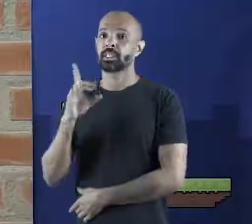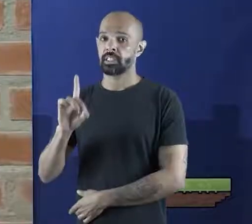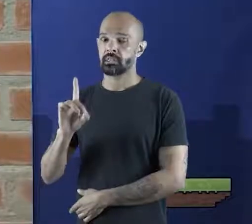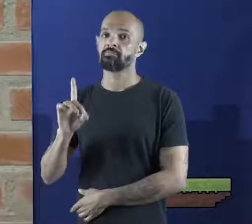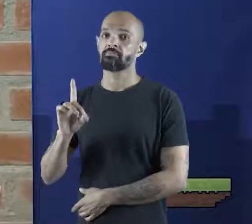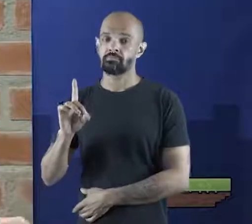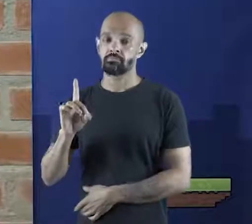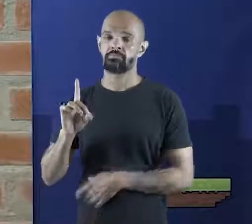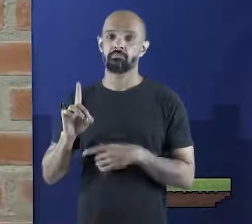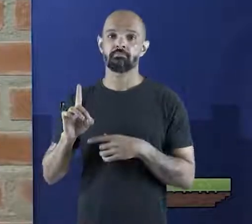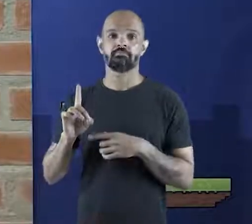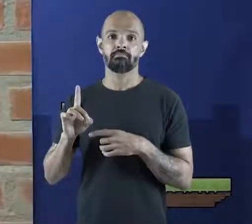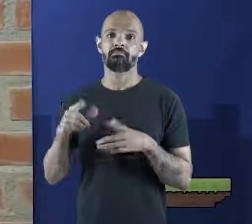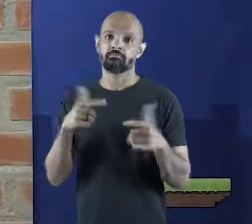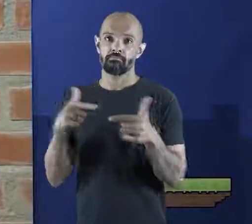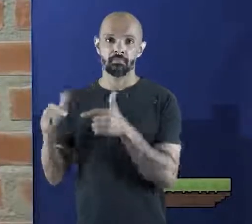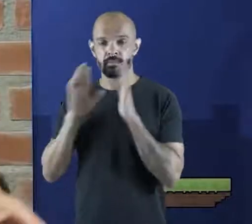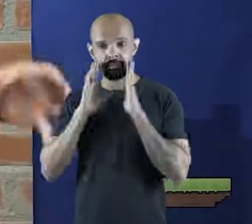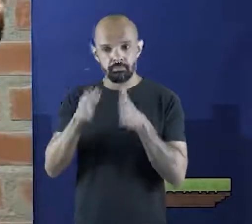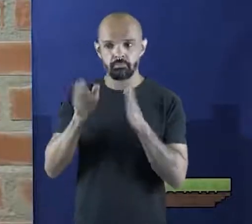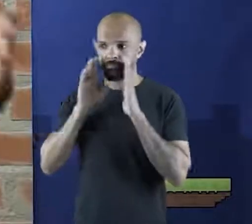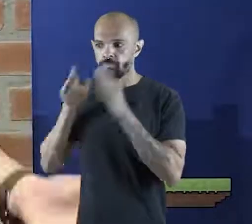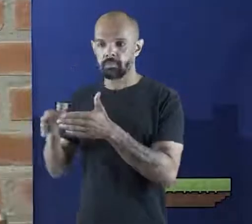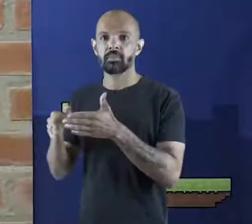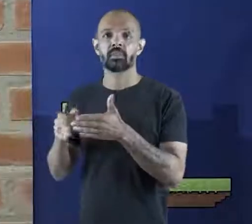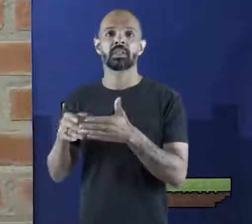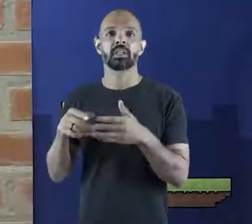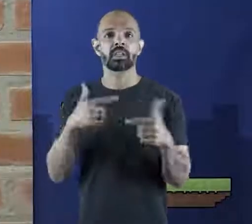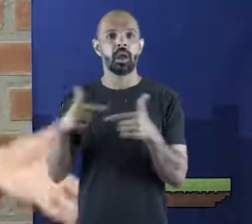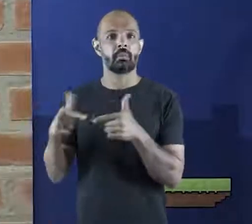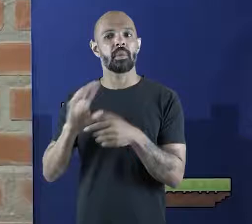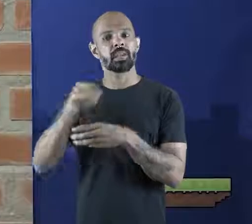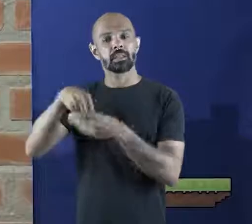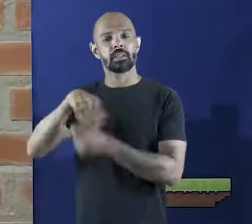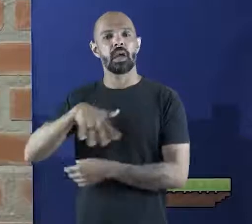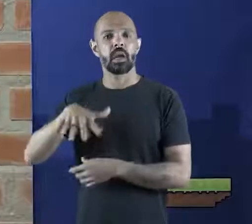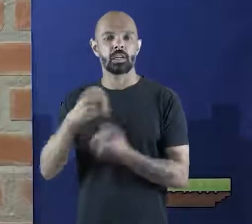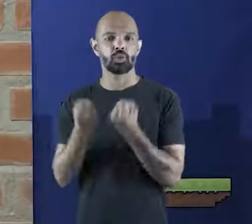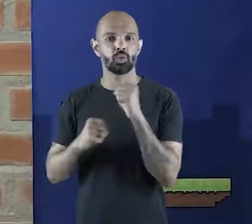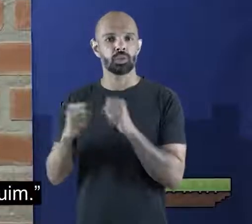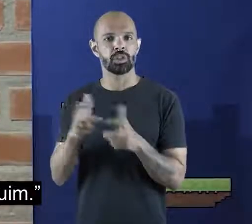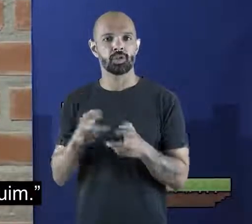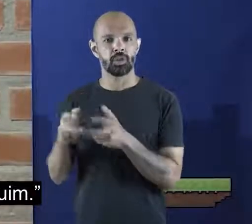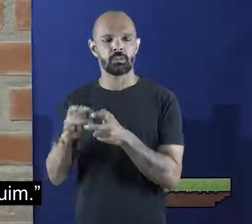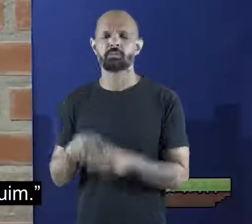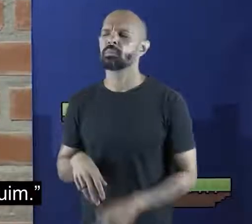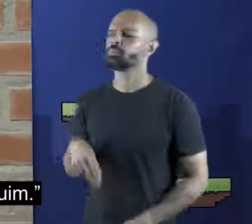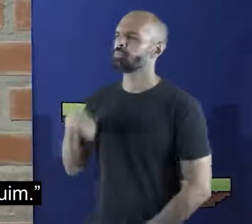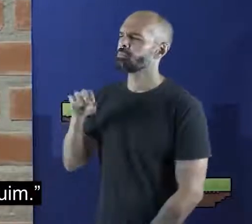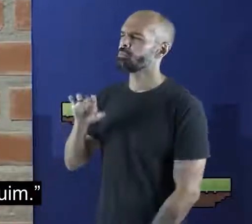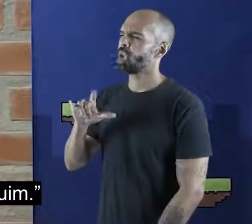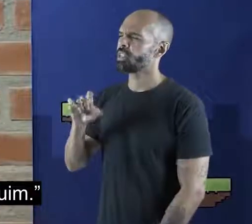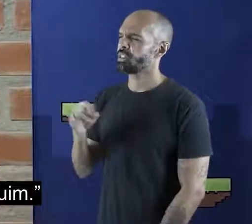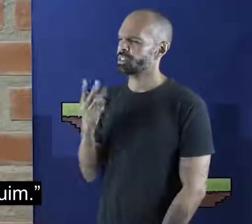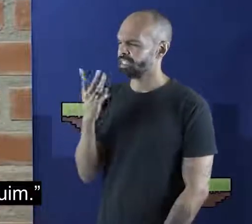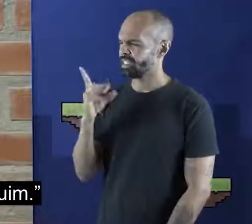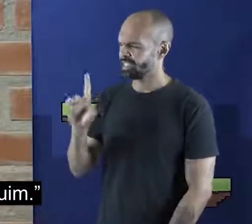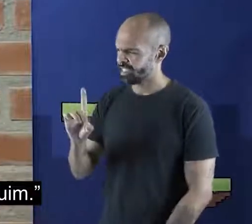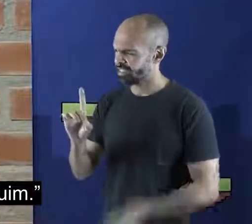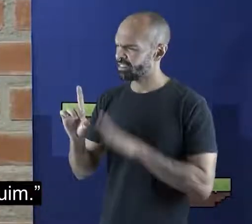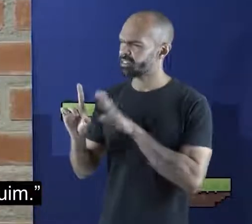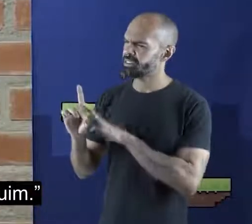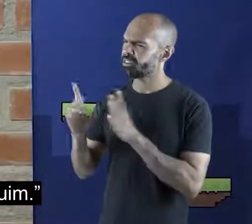/ modeladores 3D, do qual a gente trabalha com eles dentro da indústria de jogos. Peraí, Marcelo, o artista 3D,